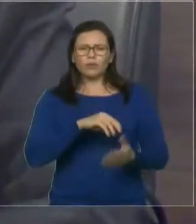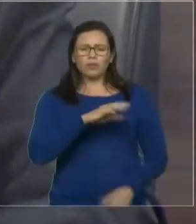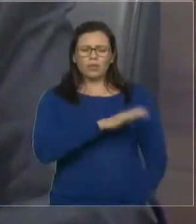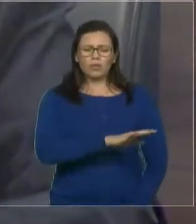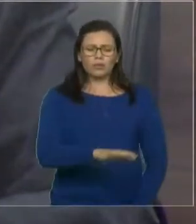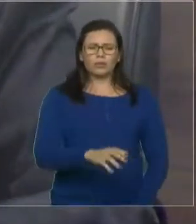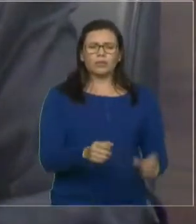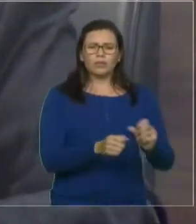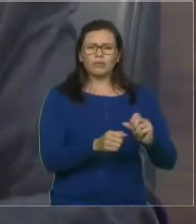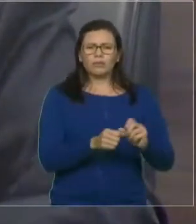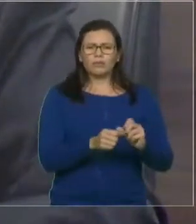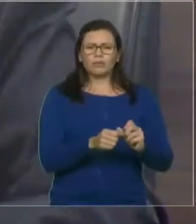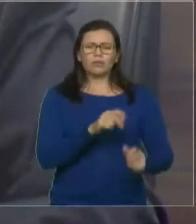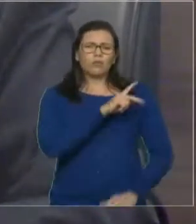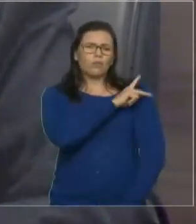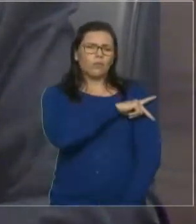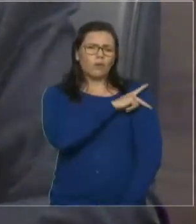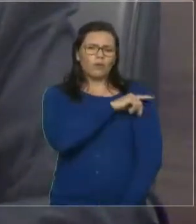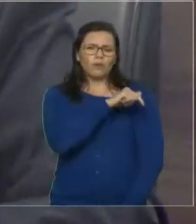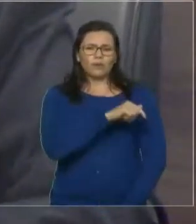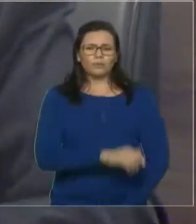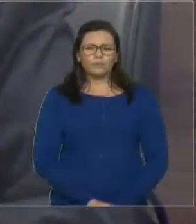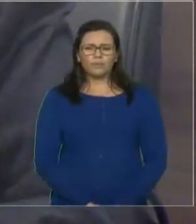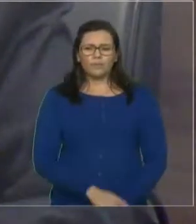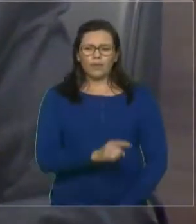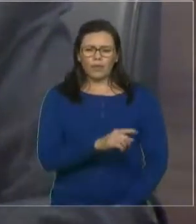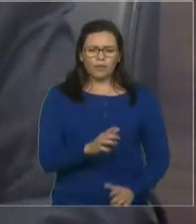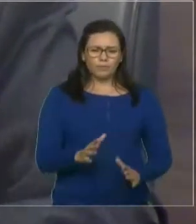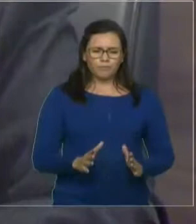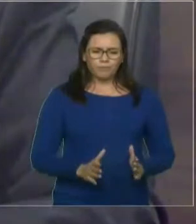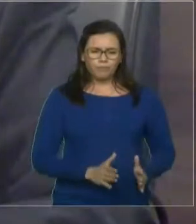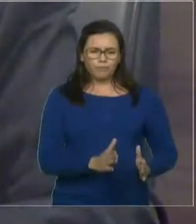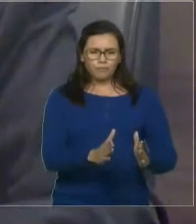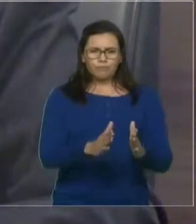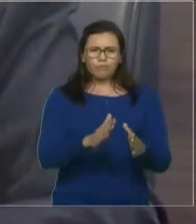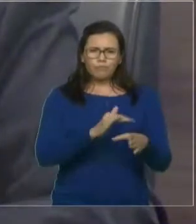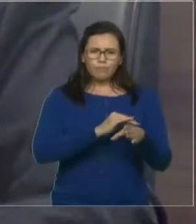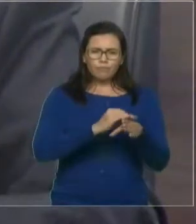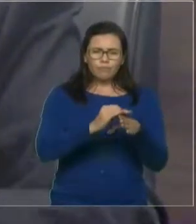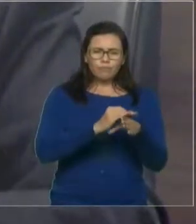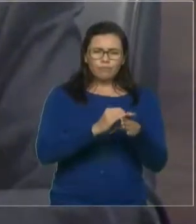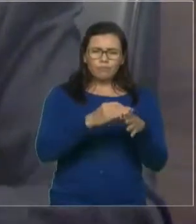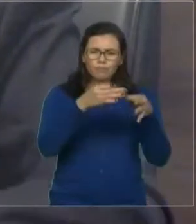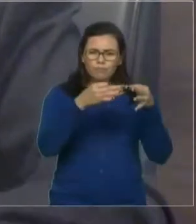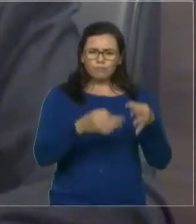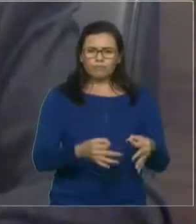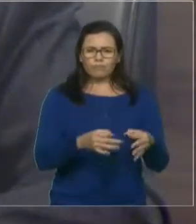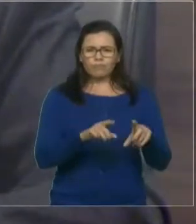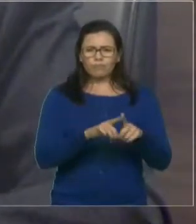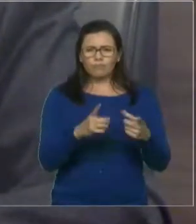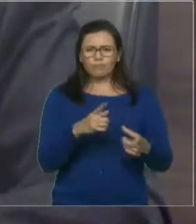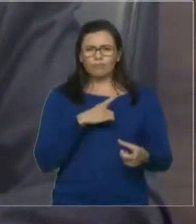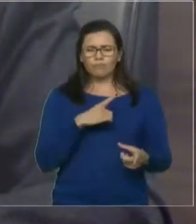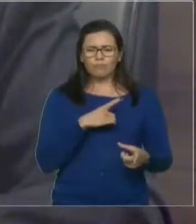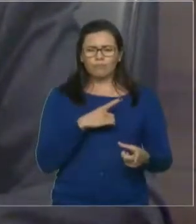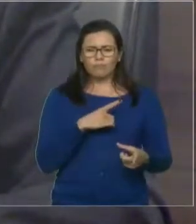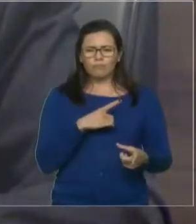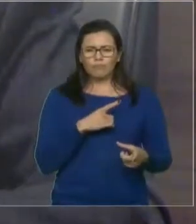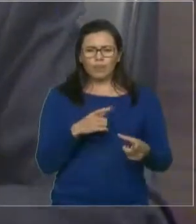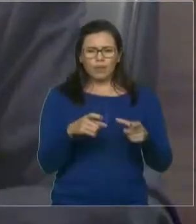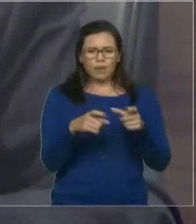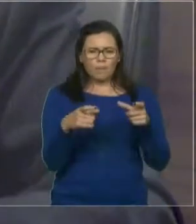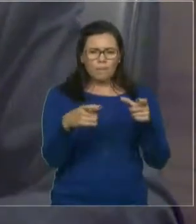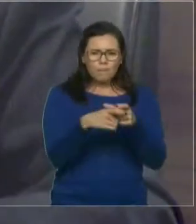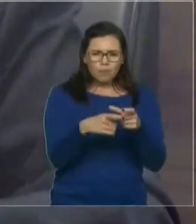que apesar das estradas serem conservadas, muito mais bem conservadas, mas quando surgia algum buraco,